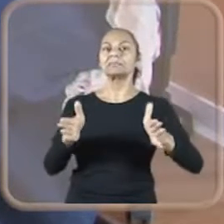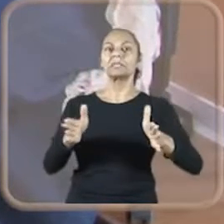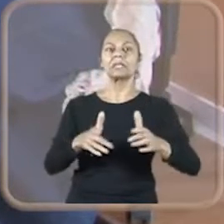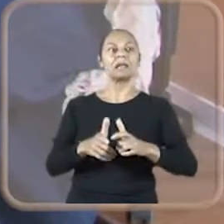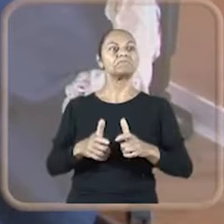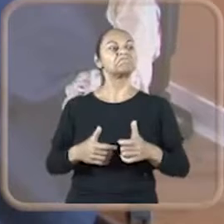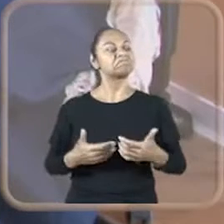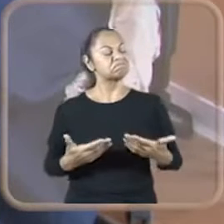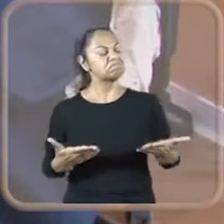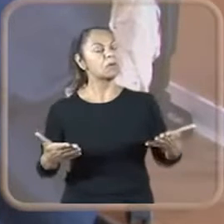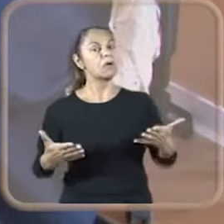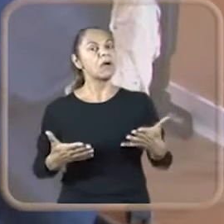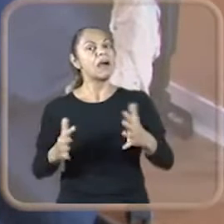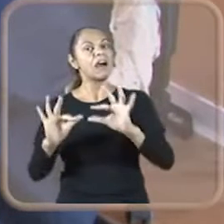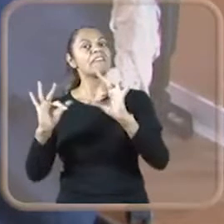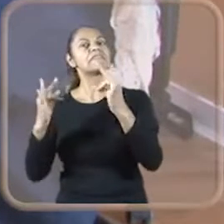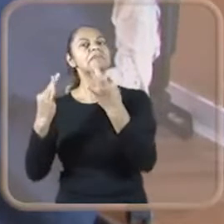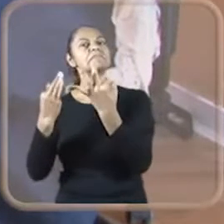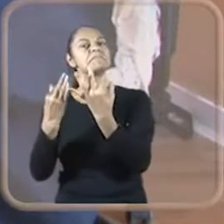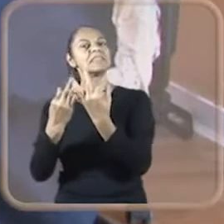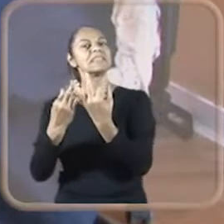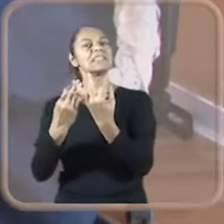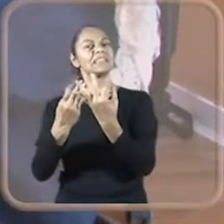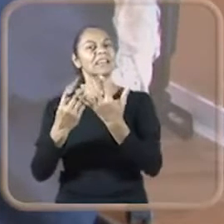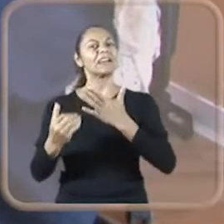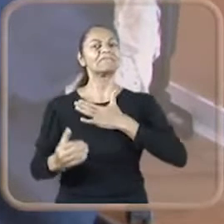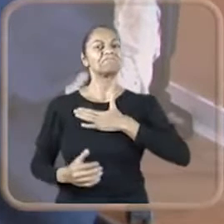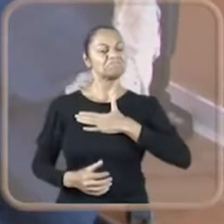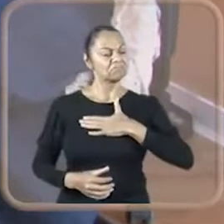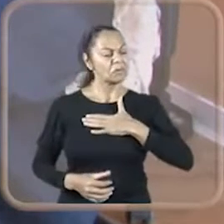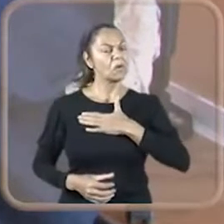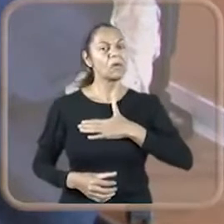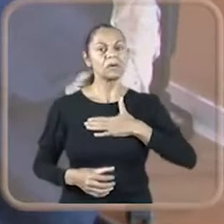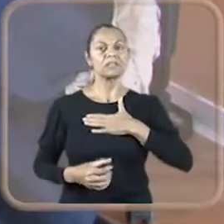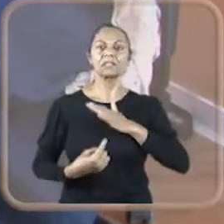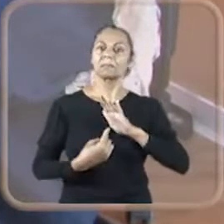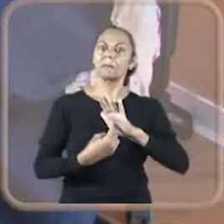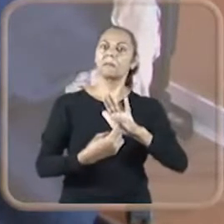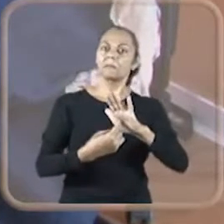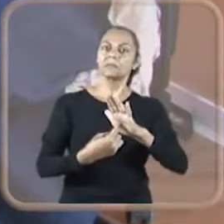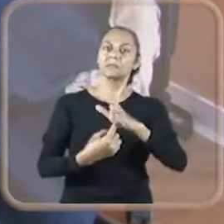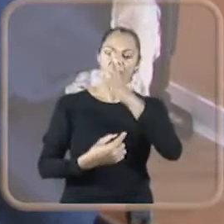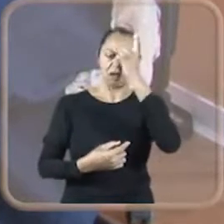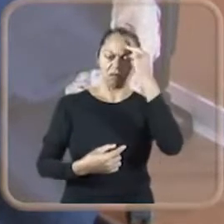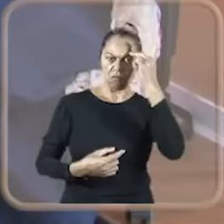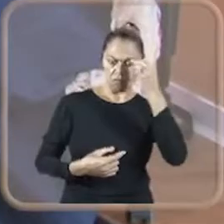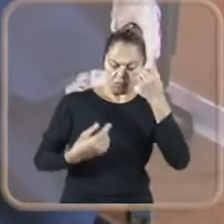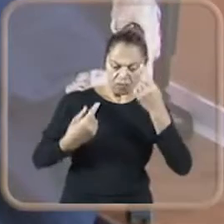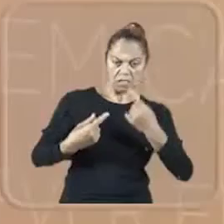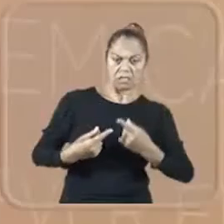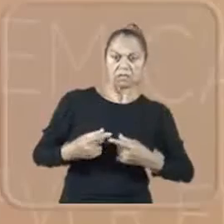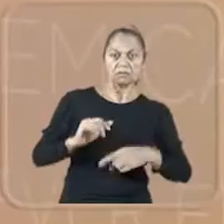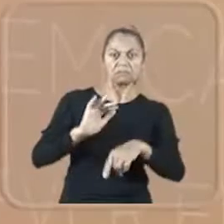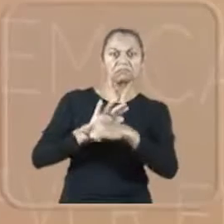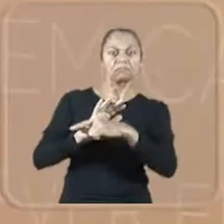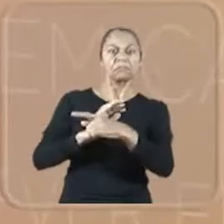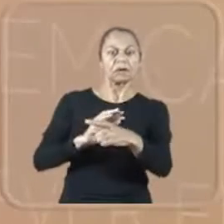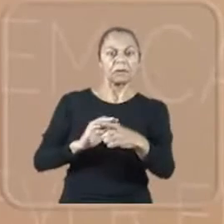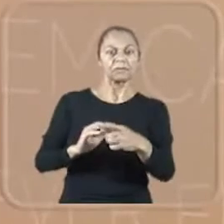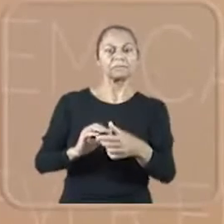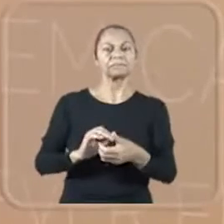se sentem mais à vontade, os professores se sentem menos pressionados e mais à vontade, até para mostrar a humanidade deles,